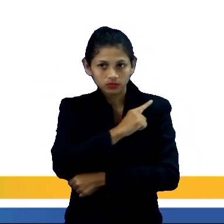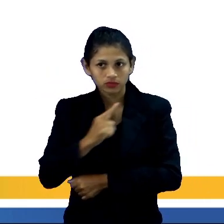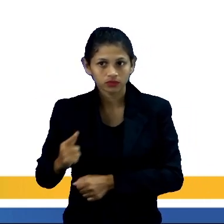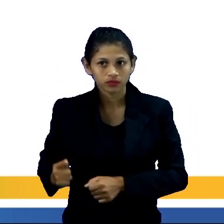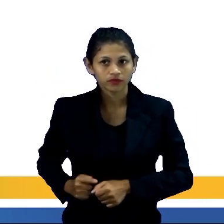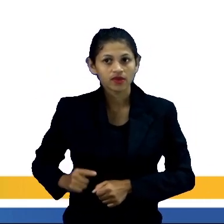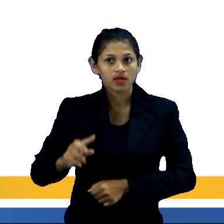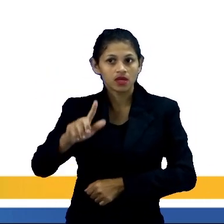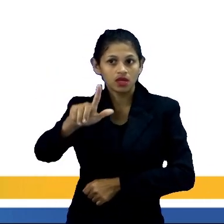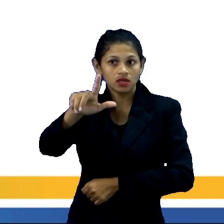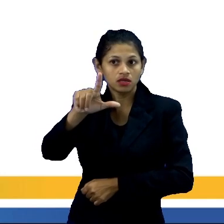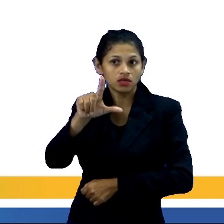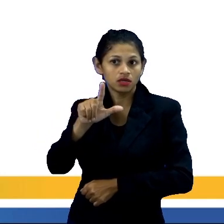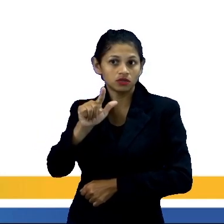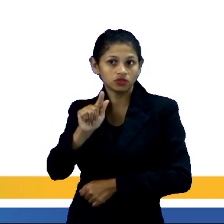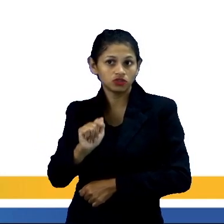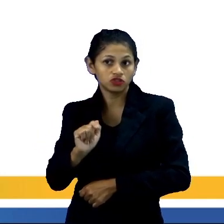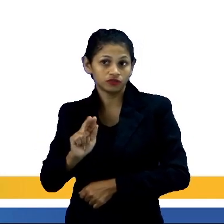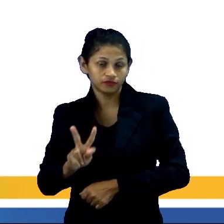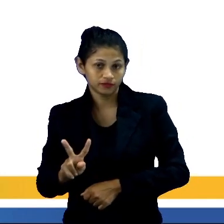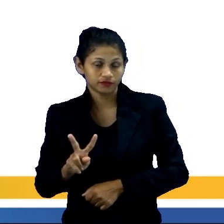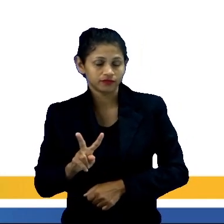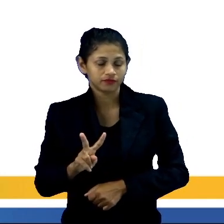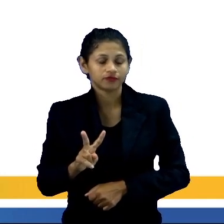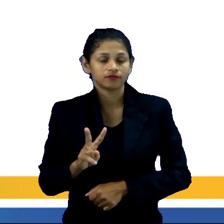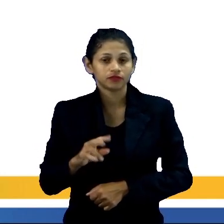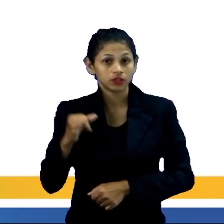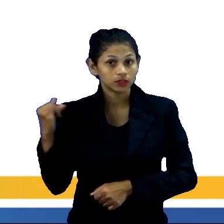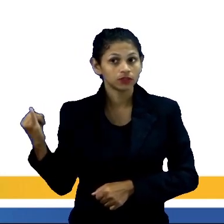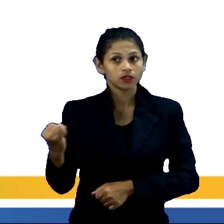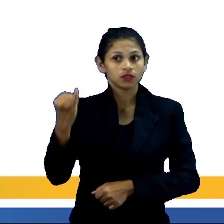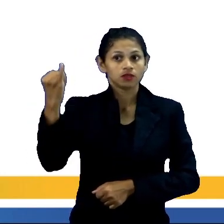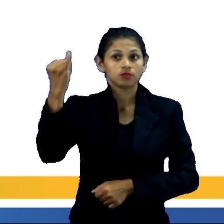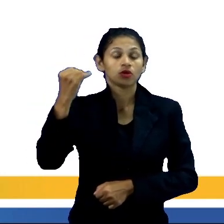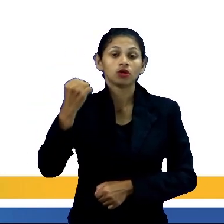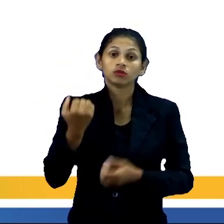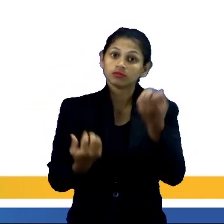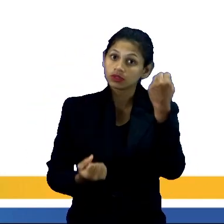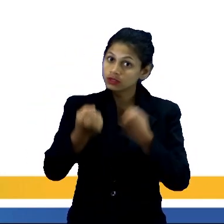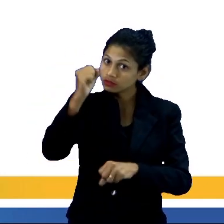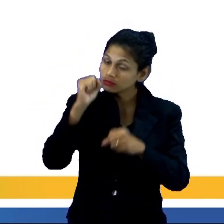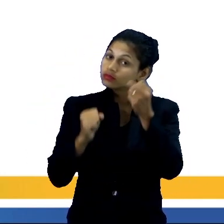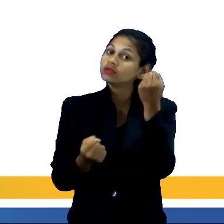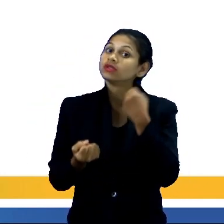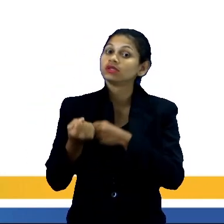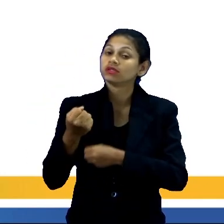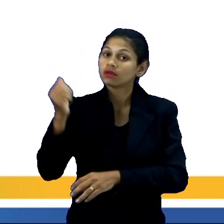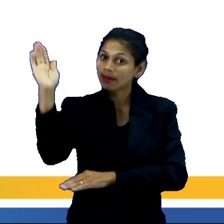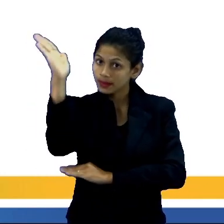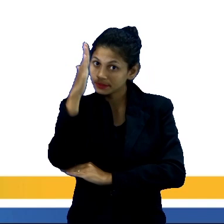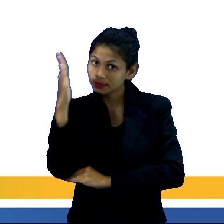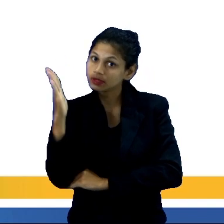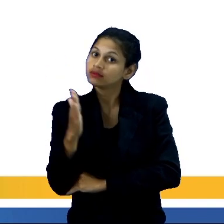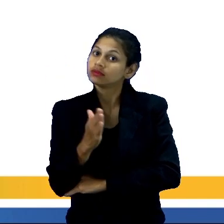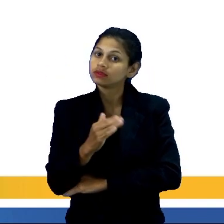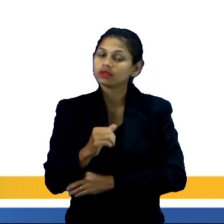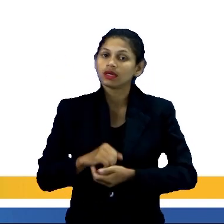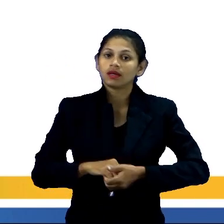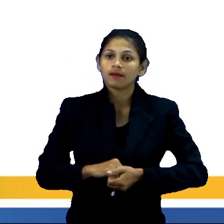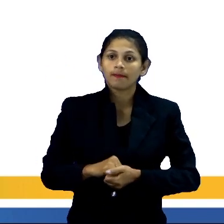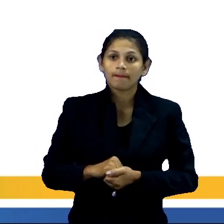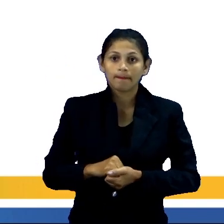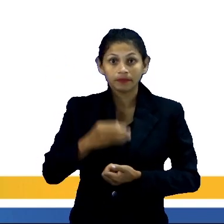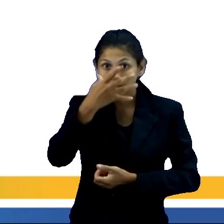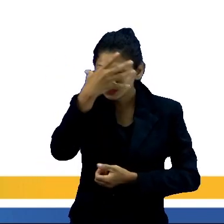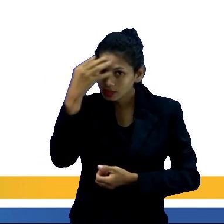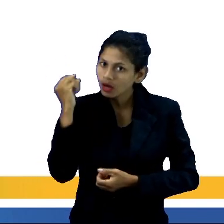1930 a 1945, ele foi decisivo para a industrialização brasileira, não esqueçam disso, depois tem o exercitando.